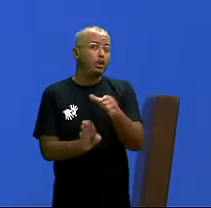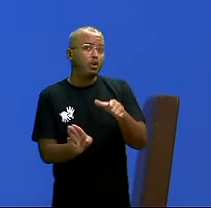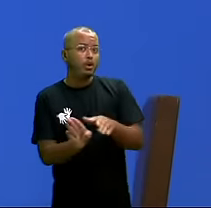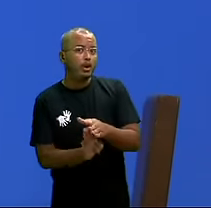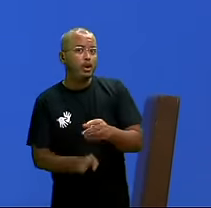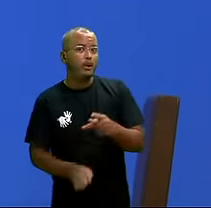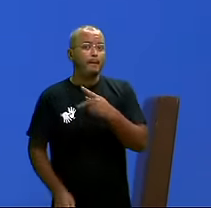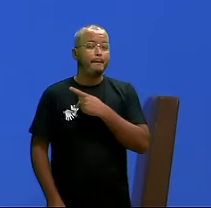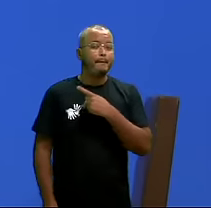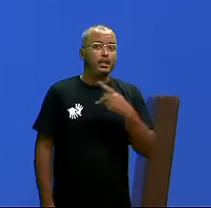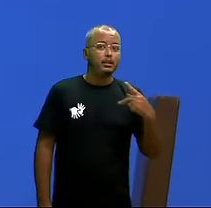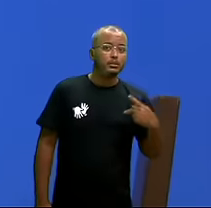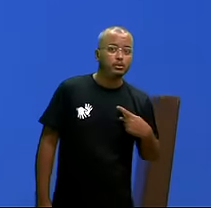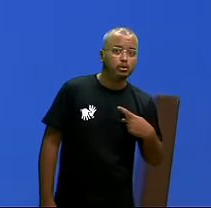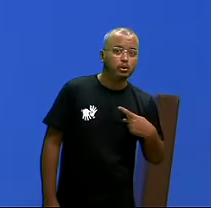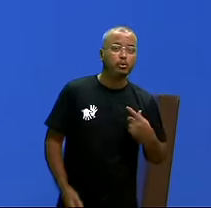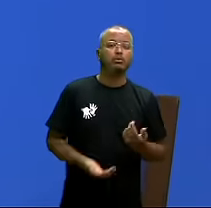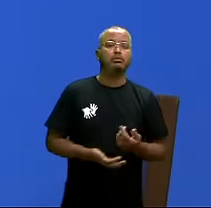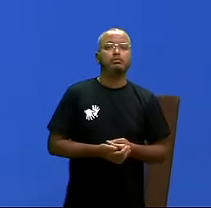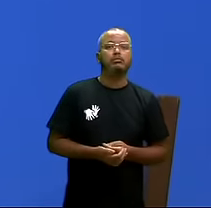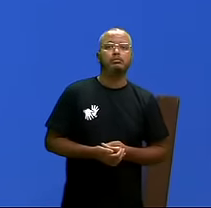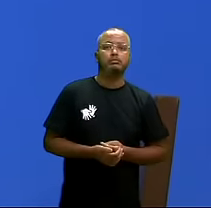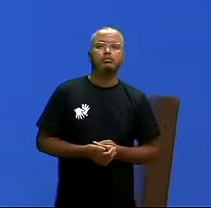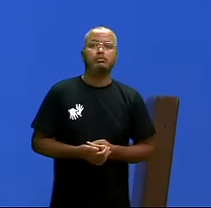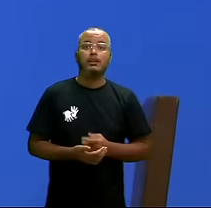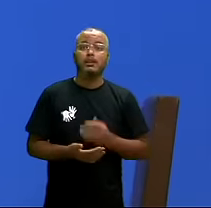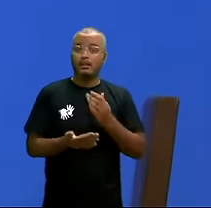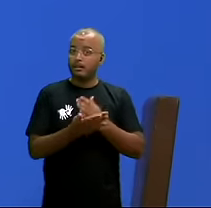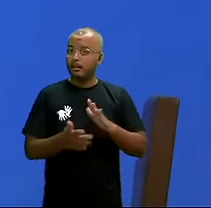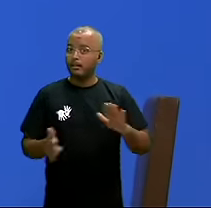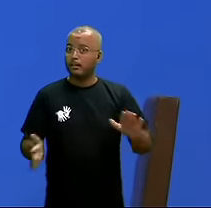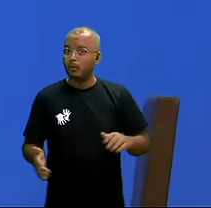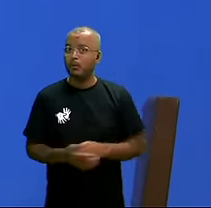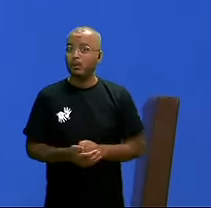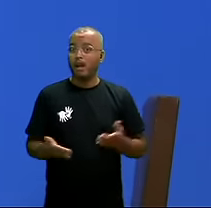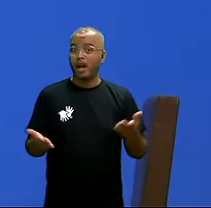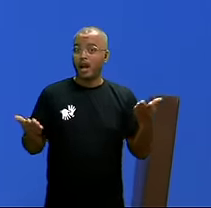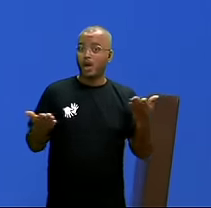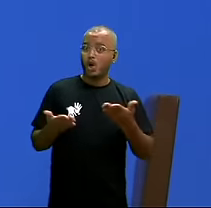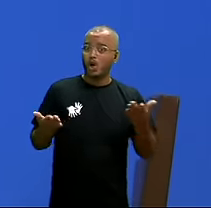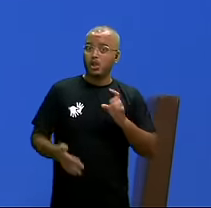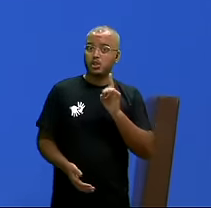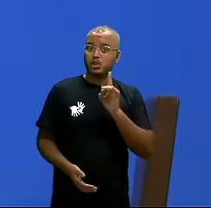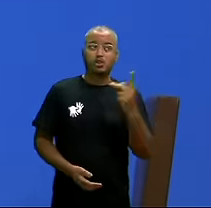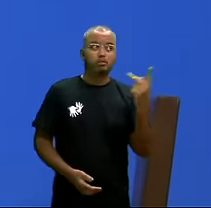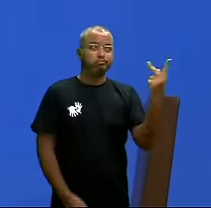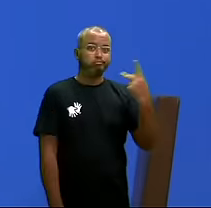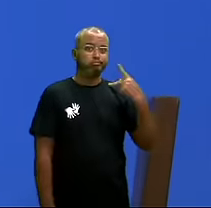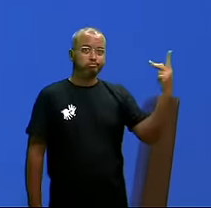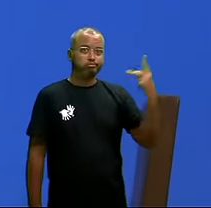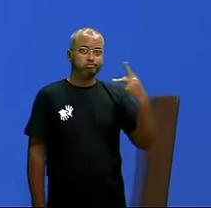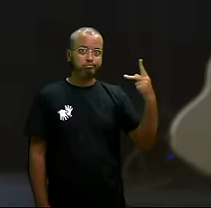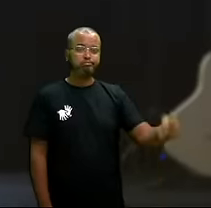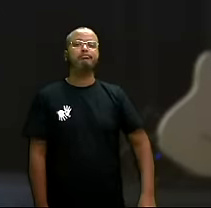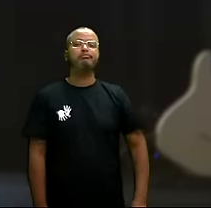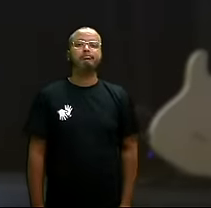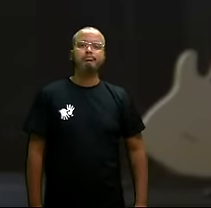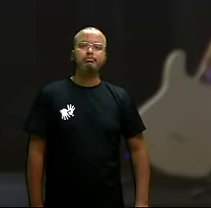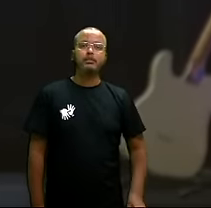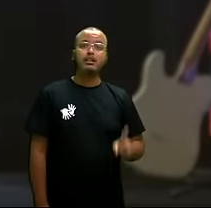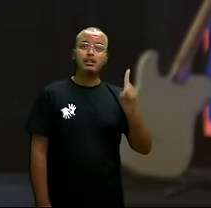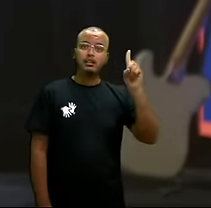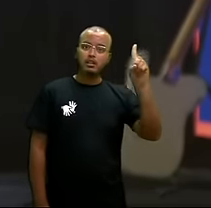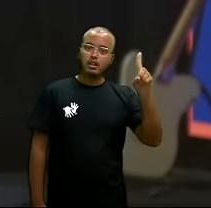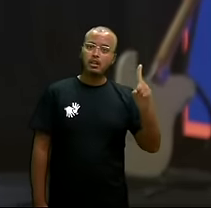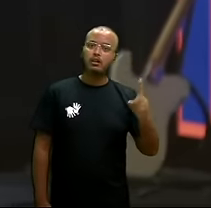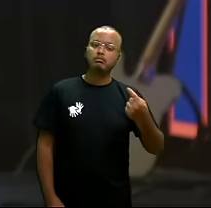você não vai ter mais ele, a sua muleta, a sua âncora. Aqui vai ser só entre eu e você. Deus sempre vai te levar para um